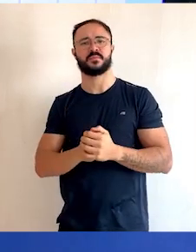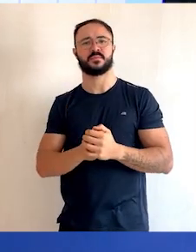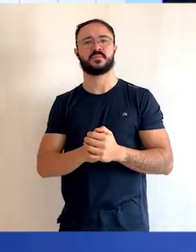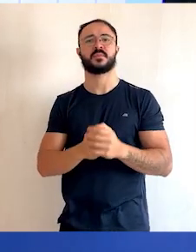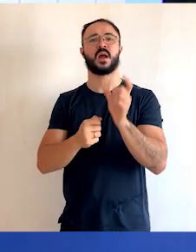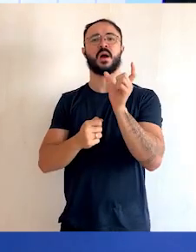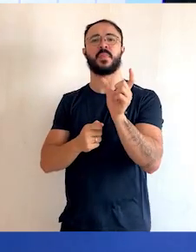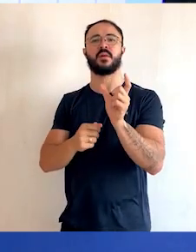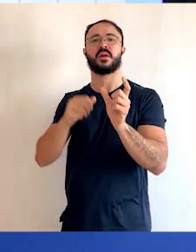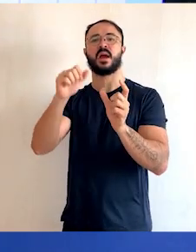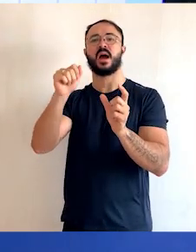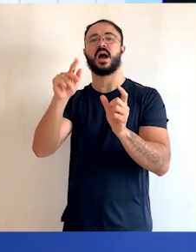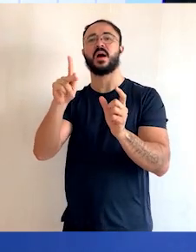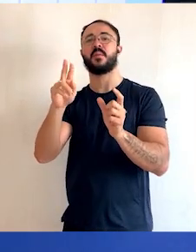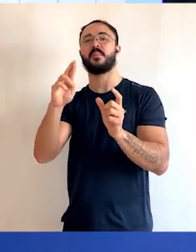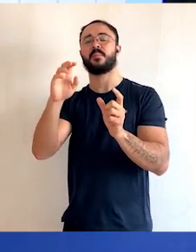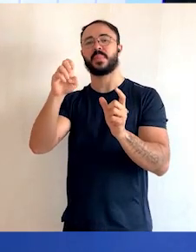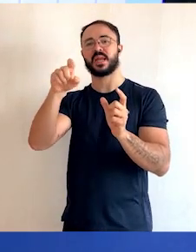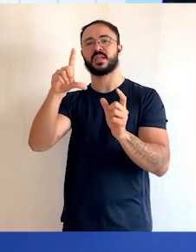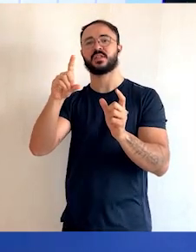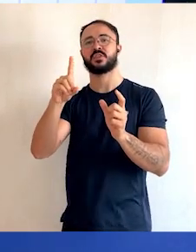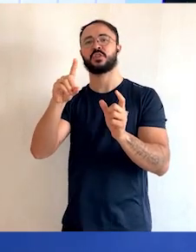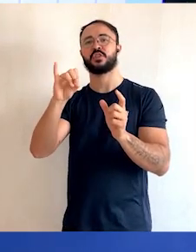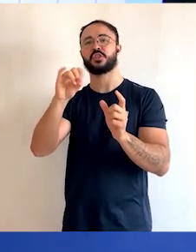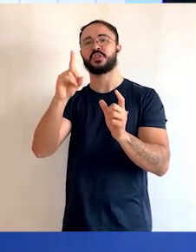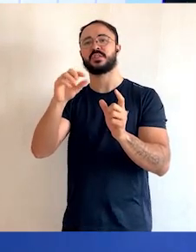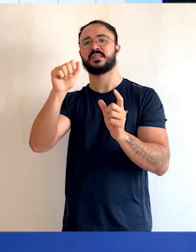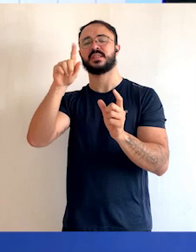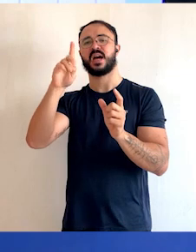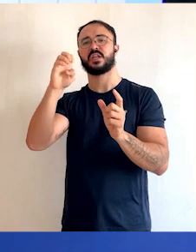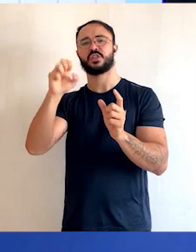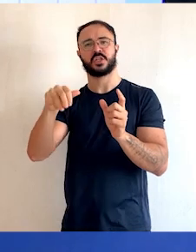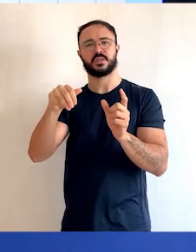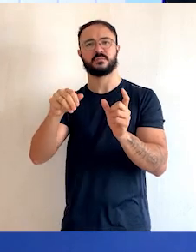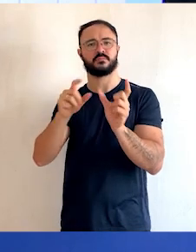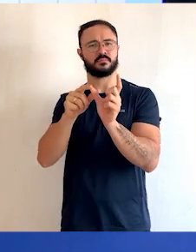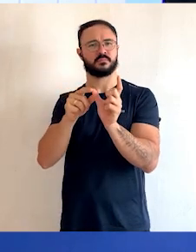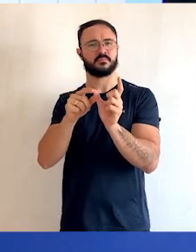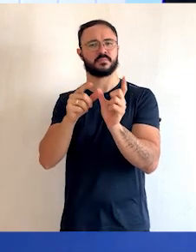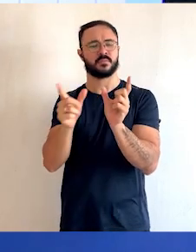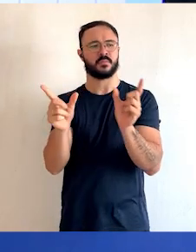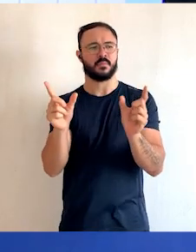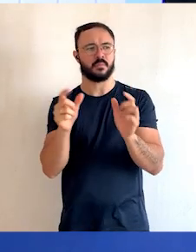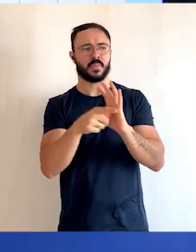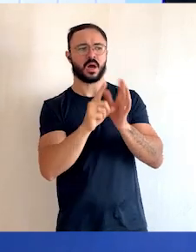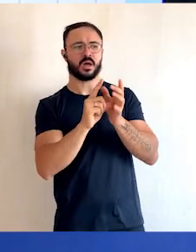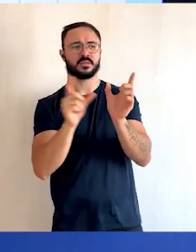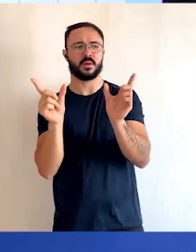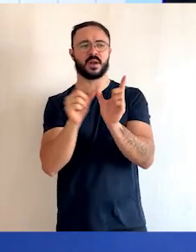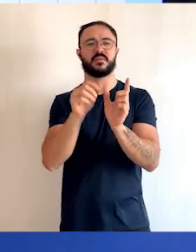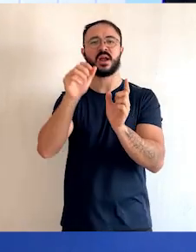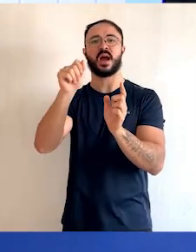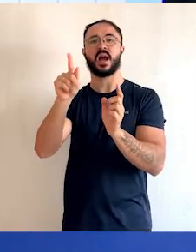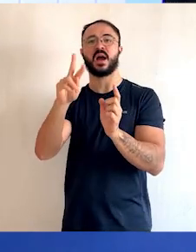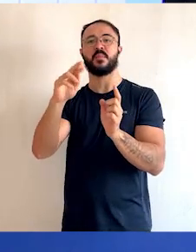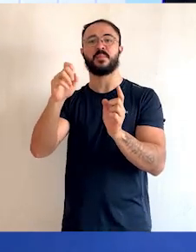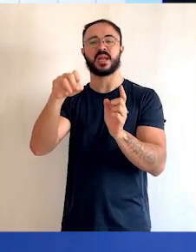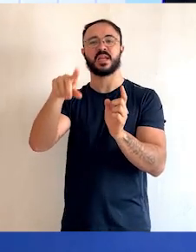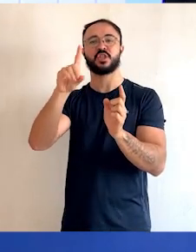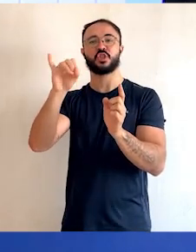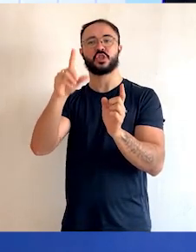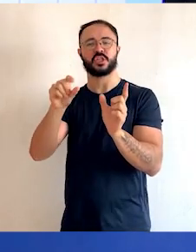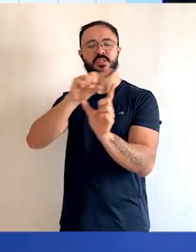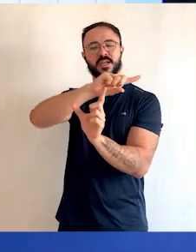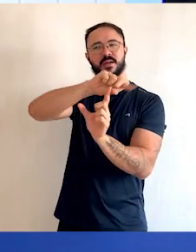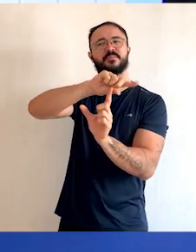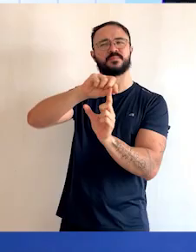aprendiz, portanto, teve o acréscimo de um sufixo. E na letra E, temos prever, que é uma palavra que foi